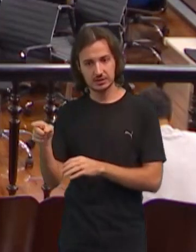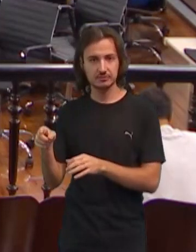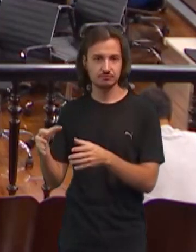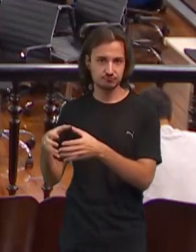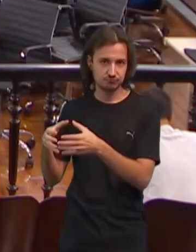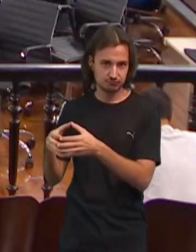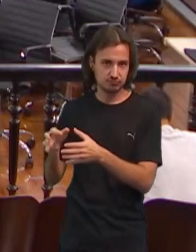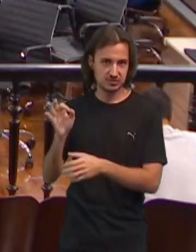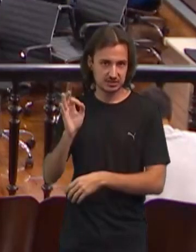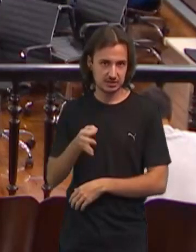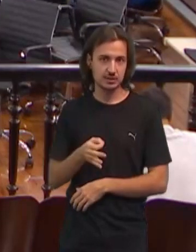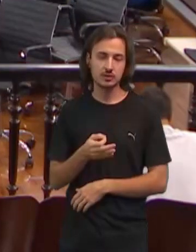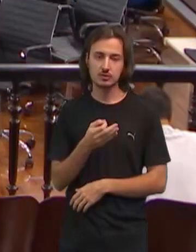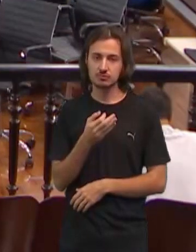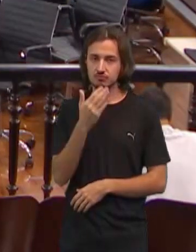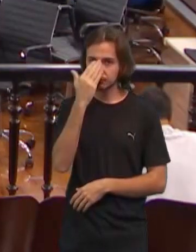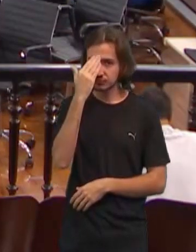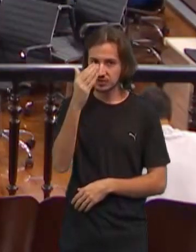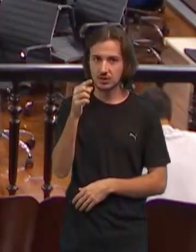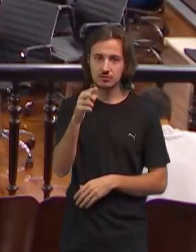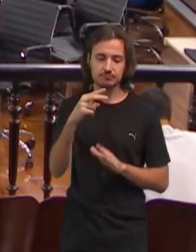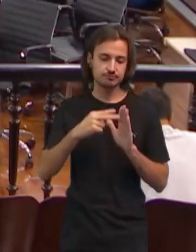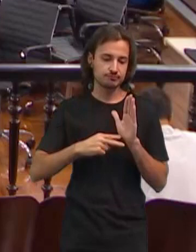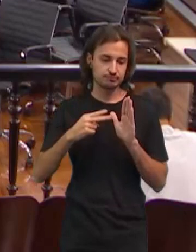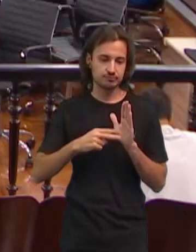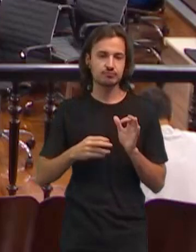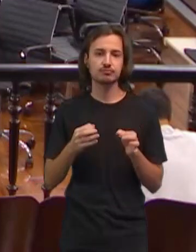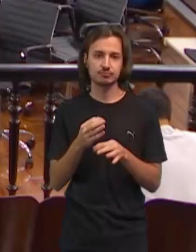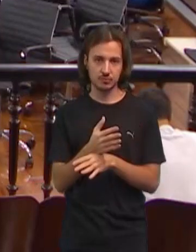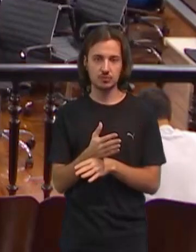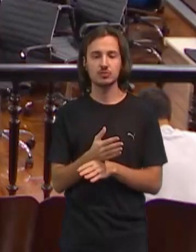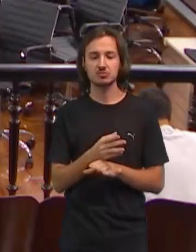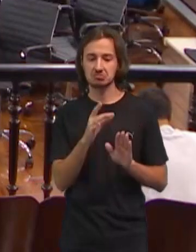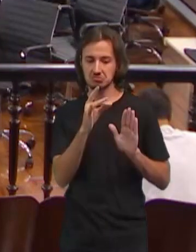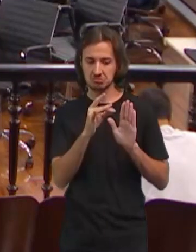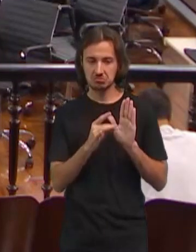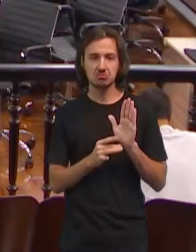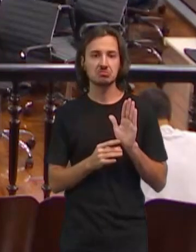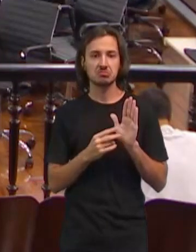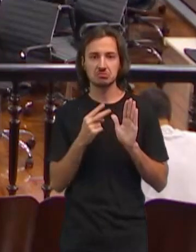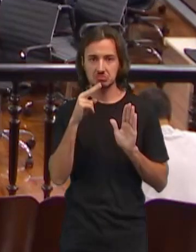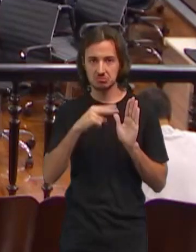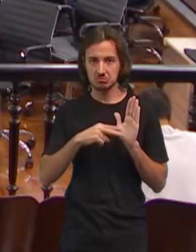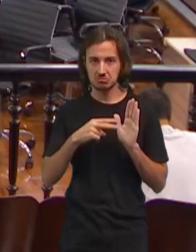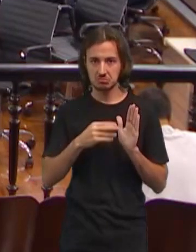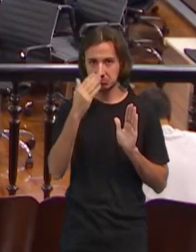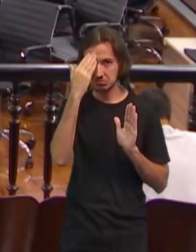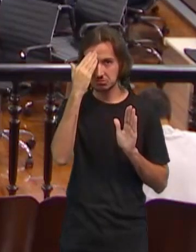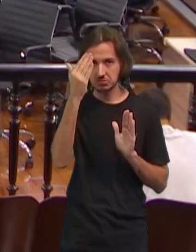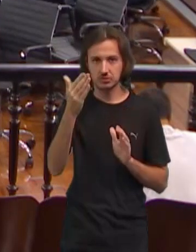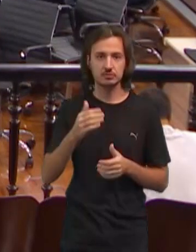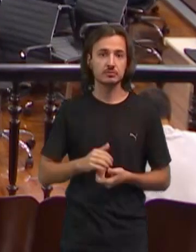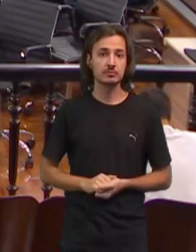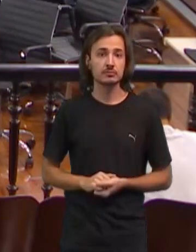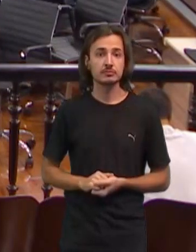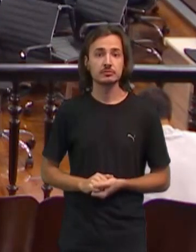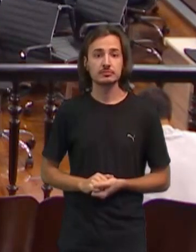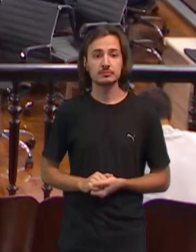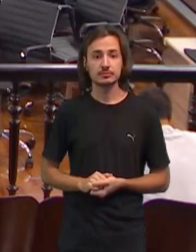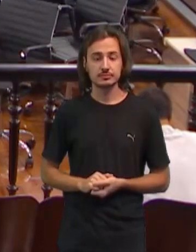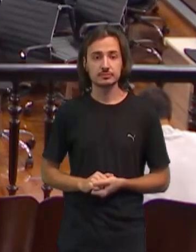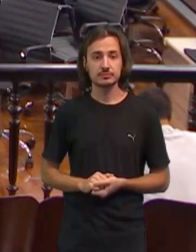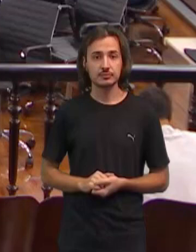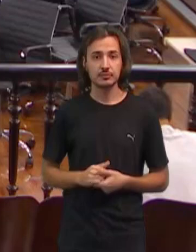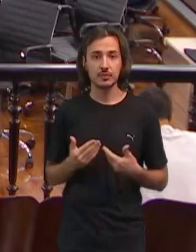Marlon Siqueira pela leitura das correspondências e todas as proposições do dia de hoje. Vamos então, senhores vereadores,